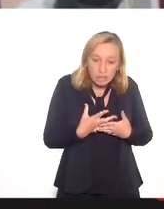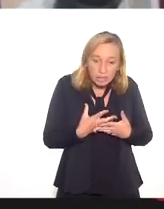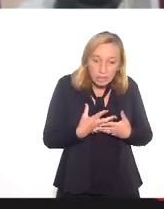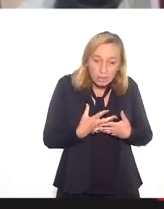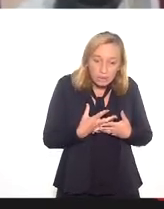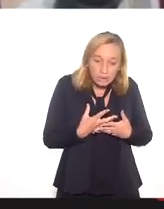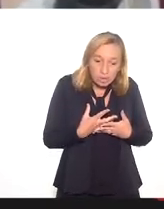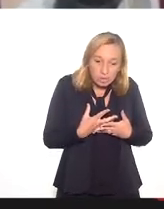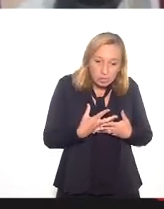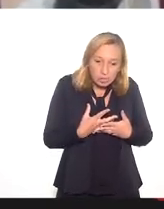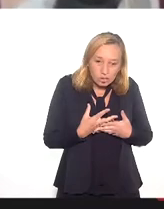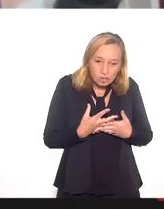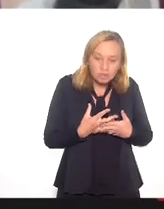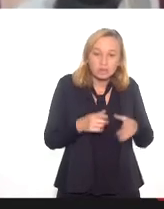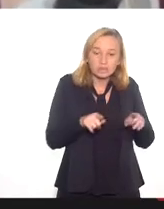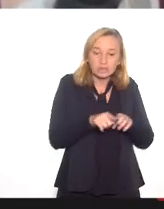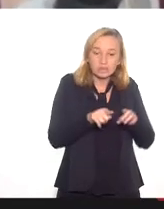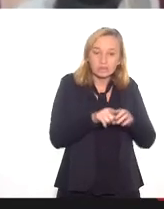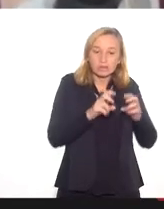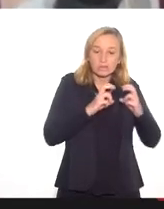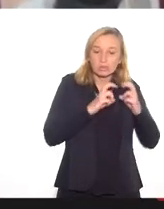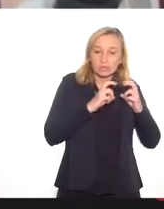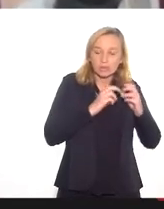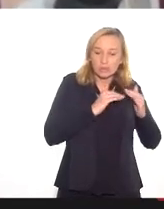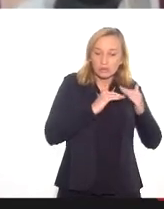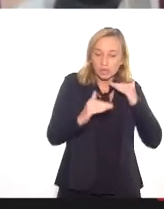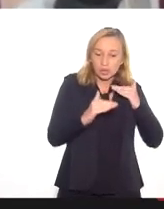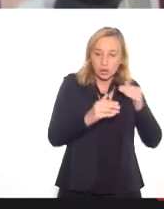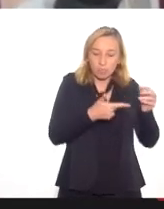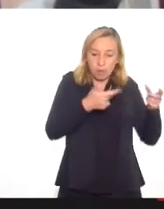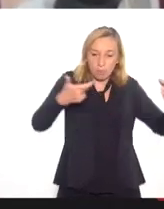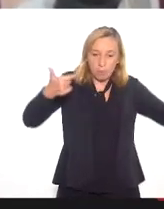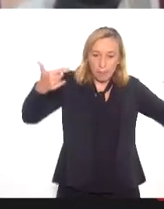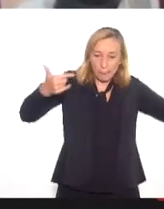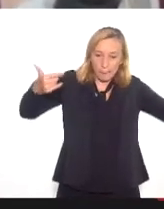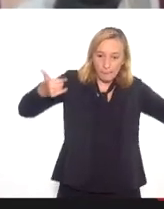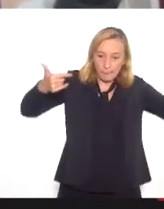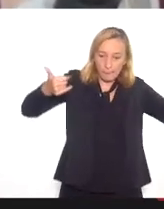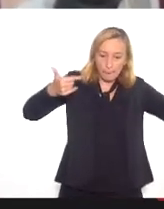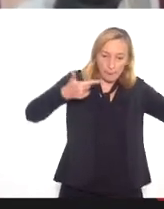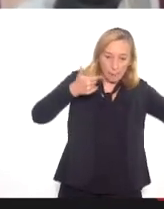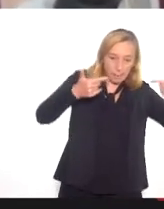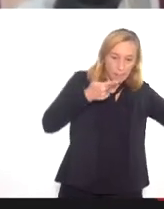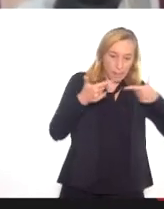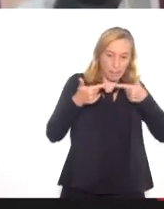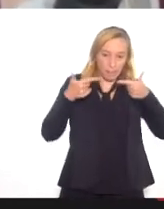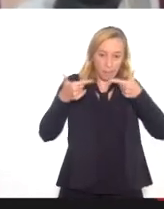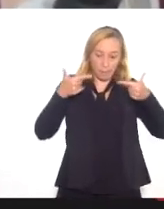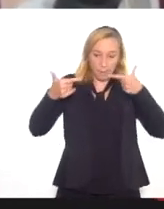cargão do metrô, uma coisa inteiramente inaceitável,